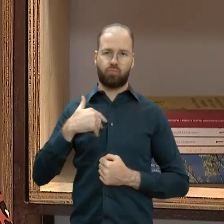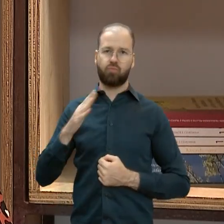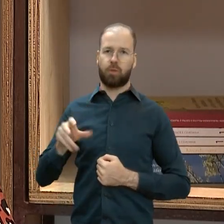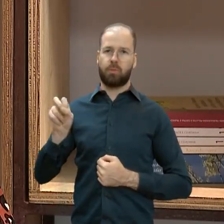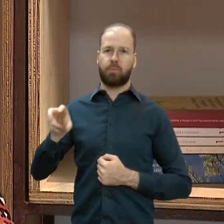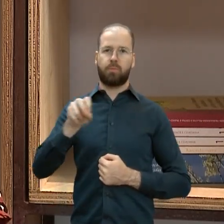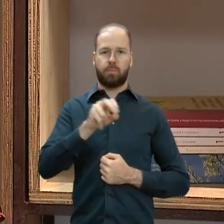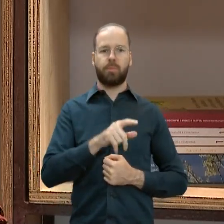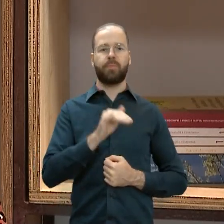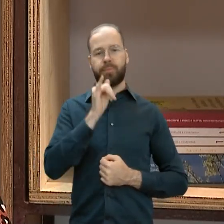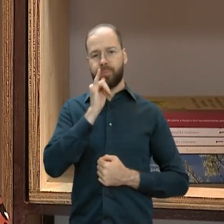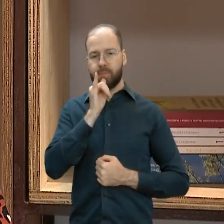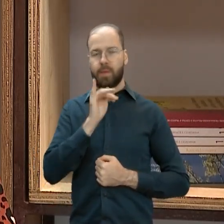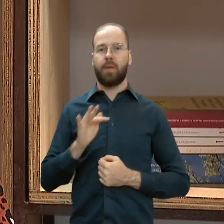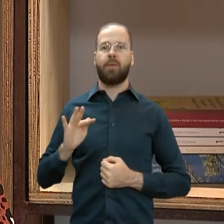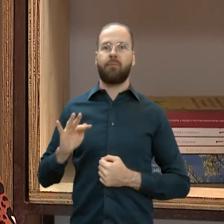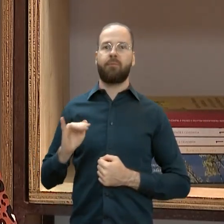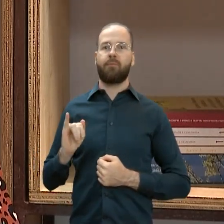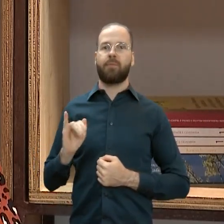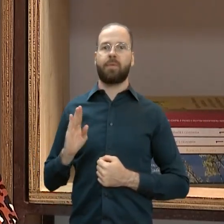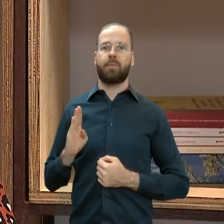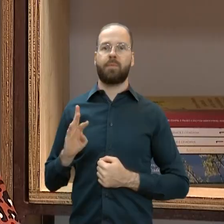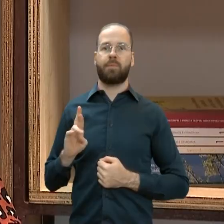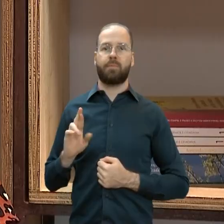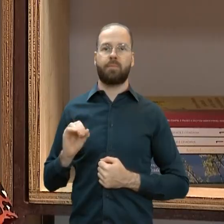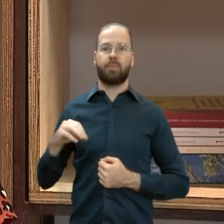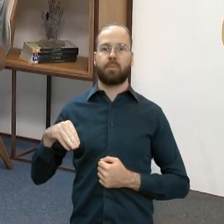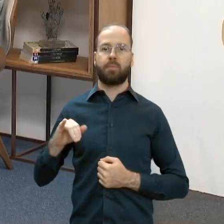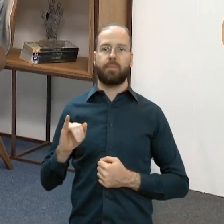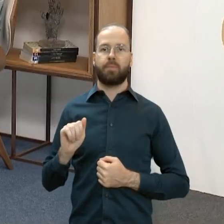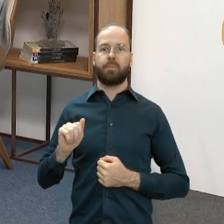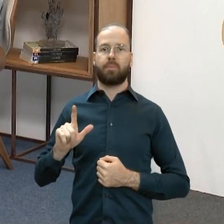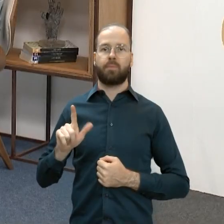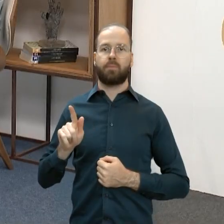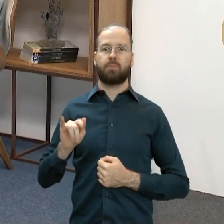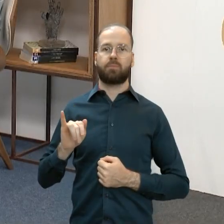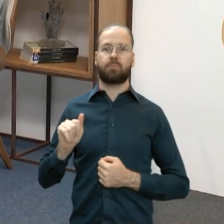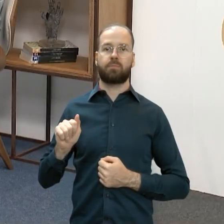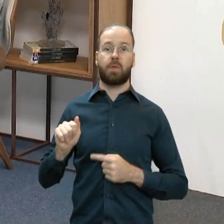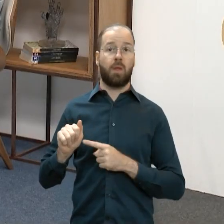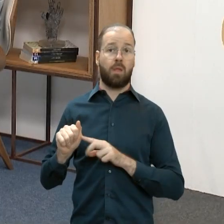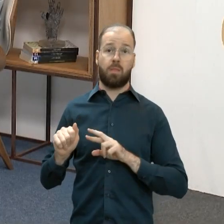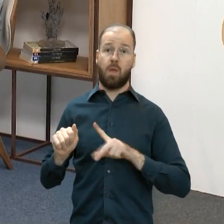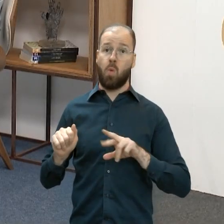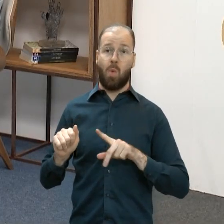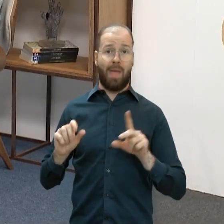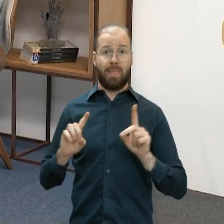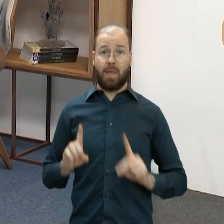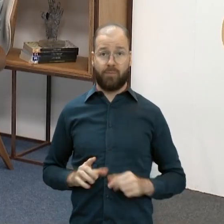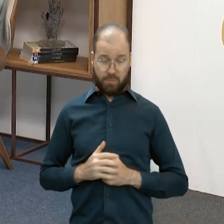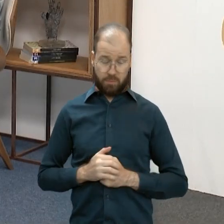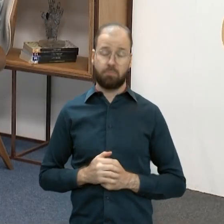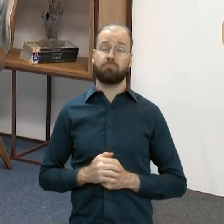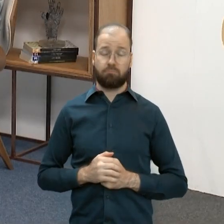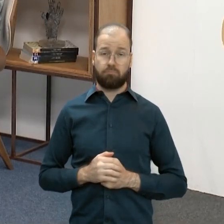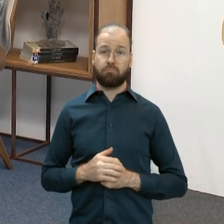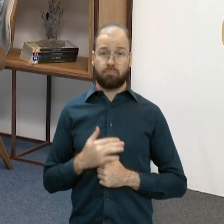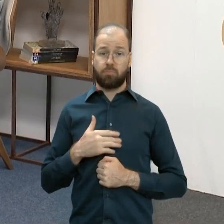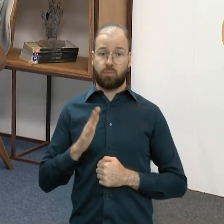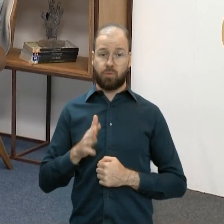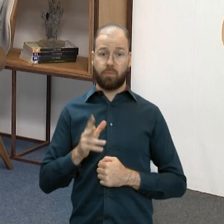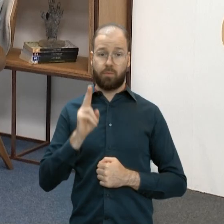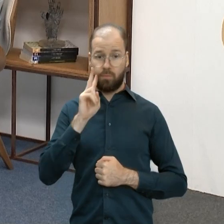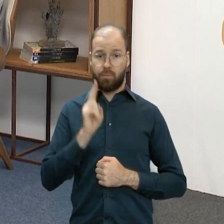exemplo, fibromialgia. Que não é uma deficiência. Não é uma deficiência. Eu já vi, por exemplo... É uma doença congênita,